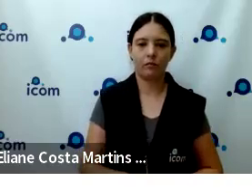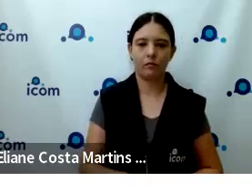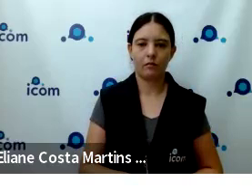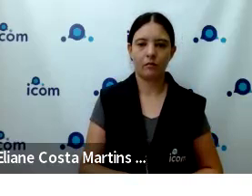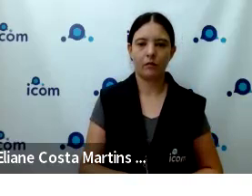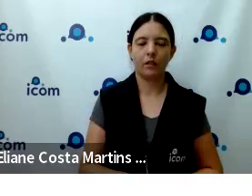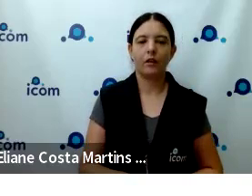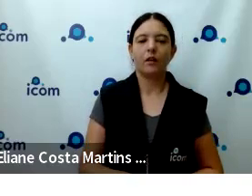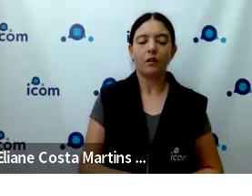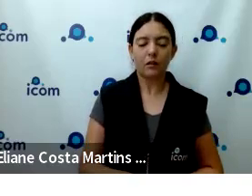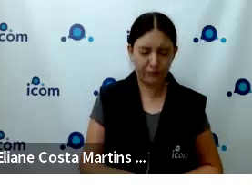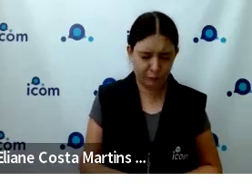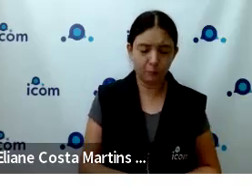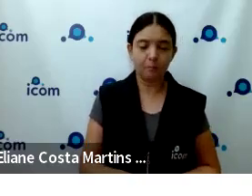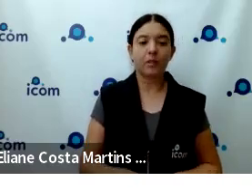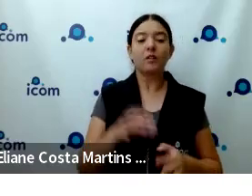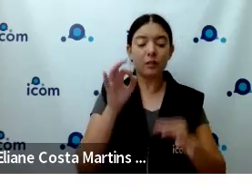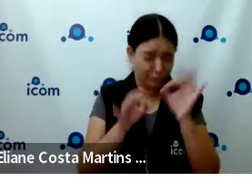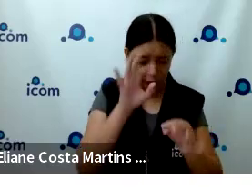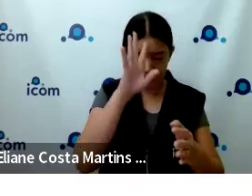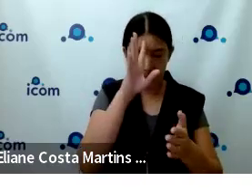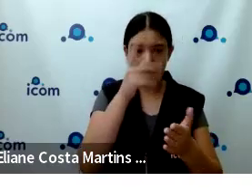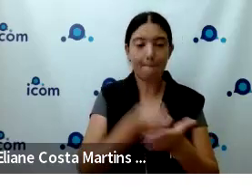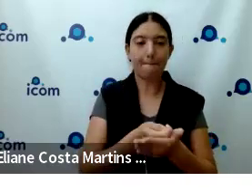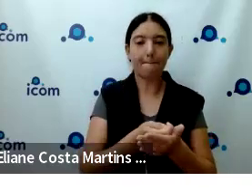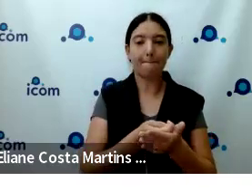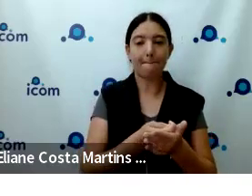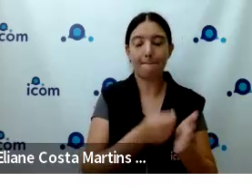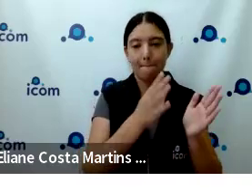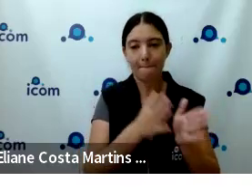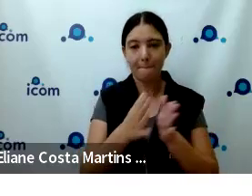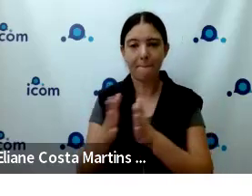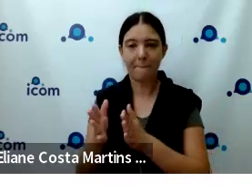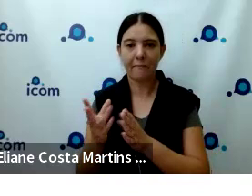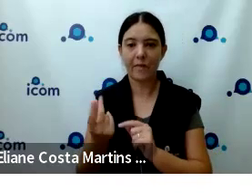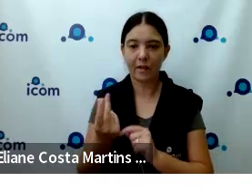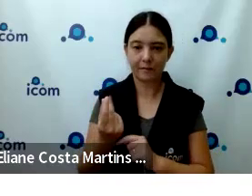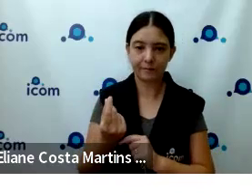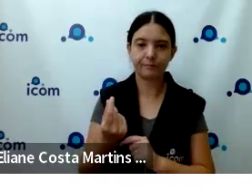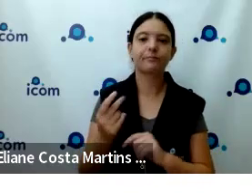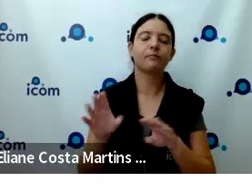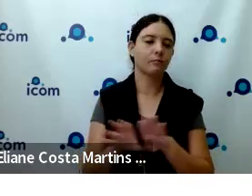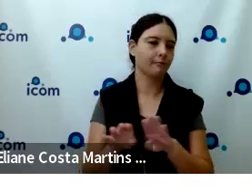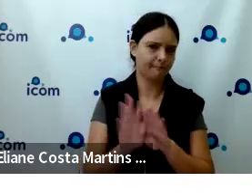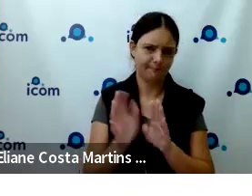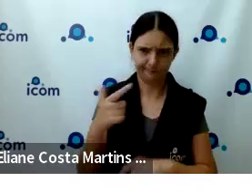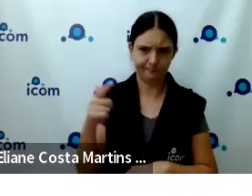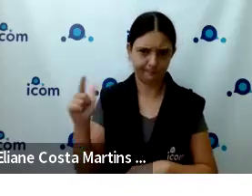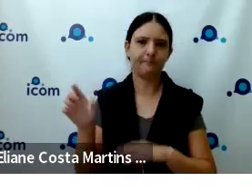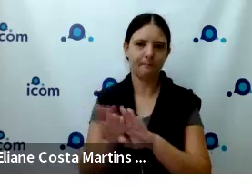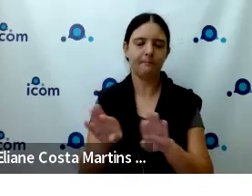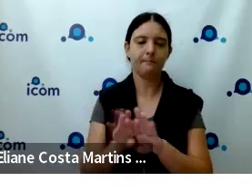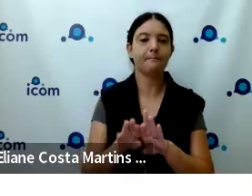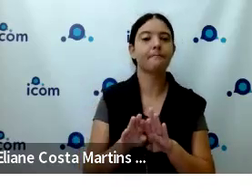As decisões judiciais em processos financeiros, também em todos os outros